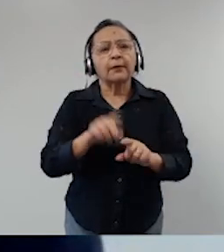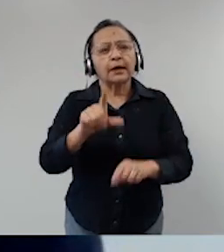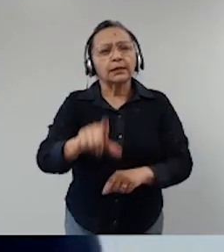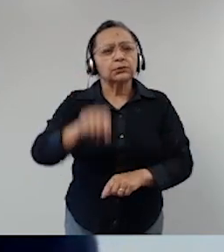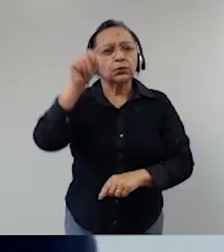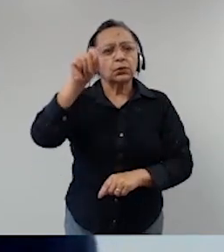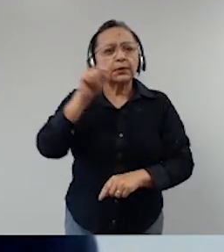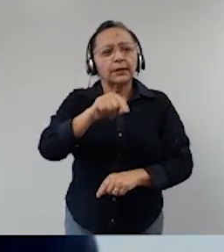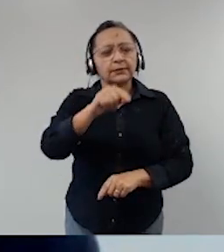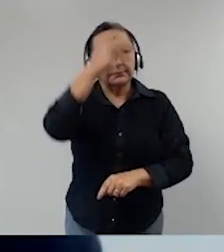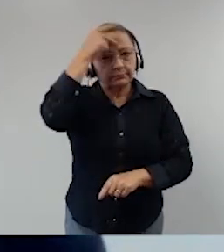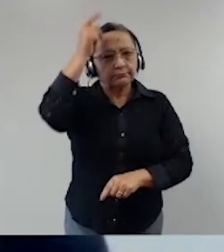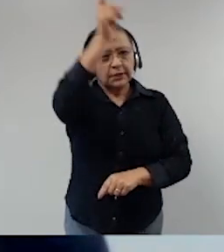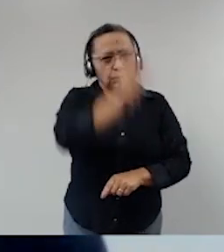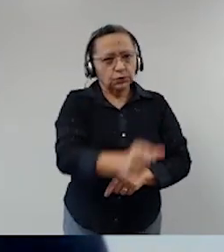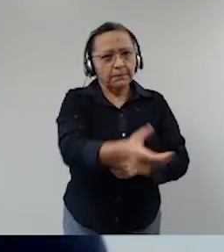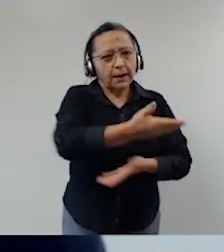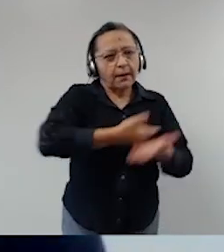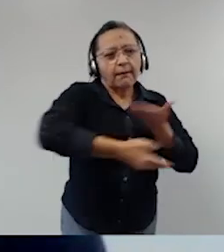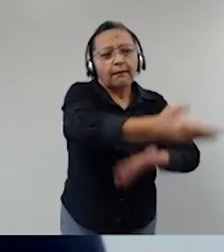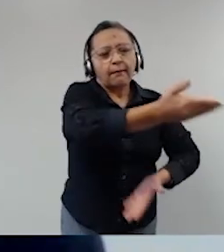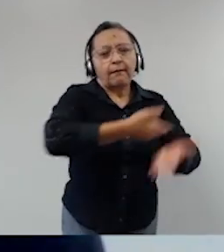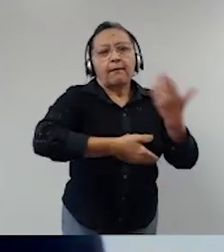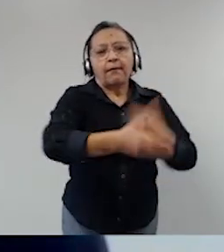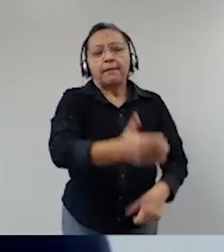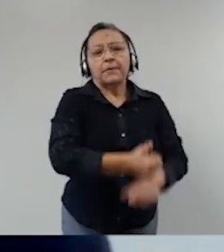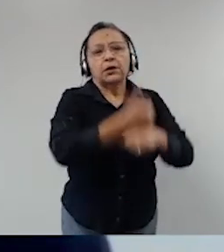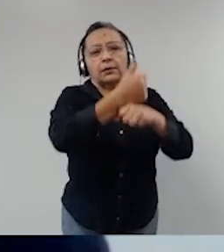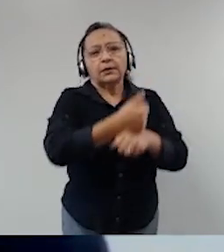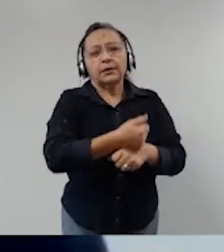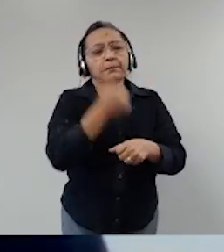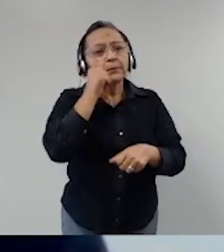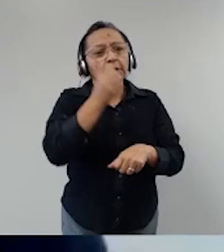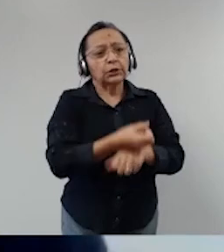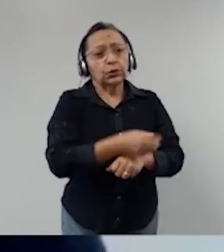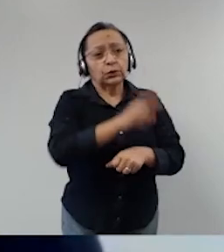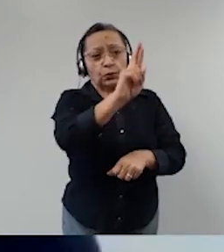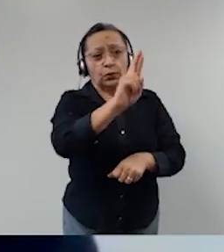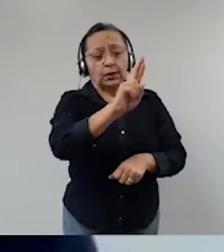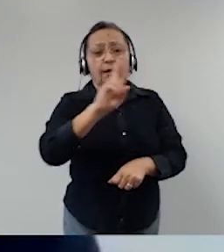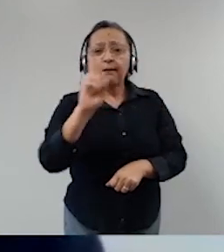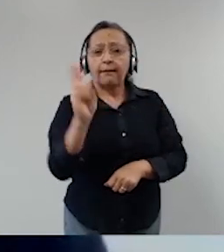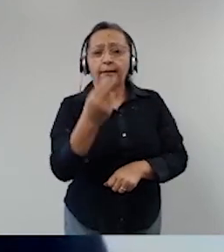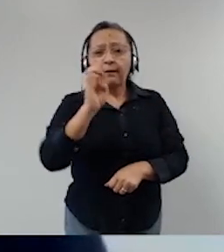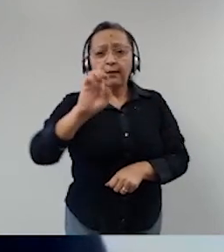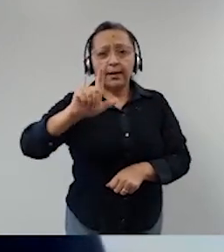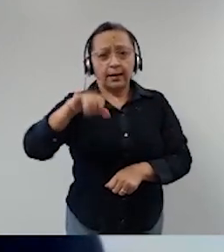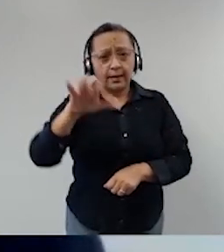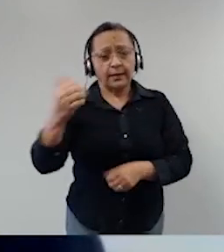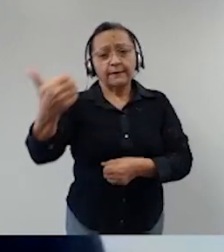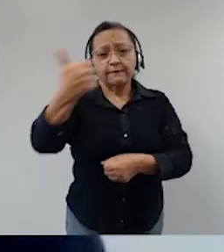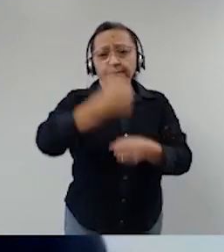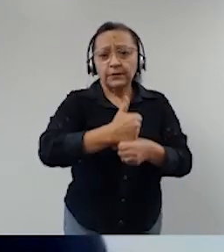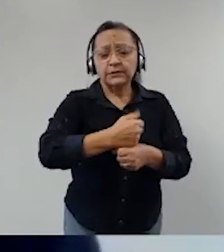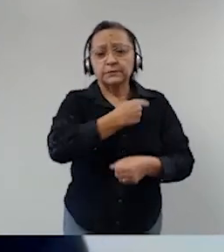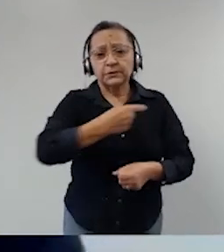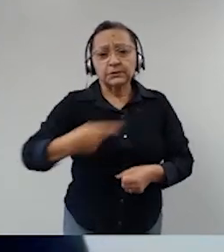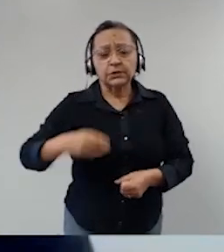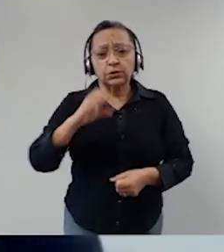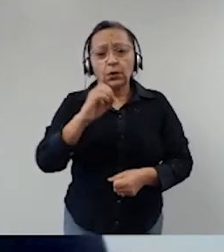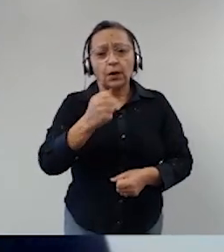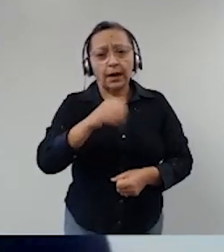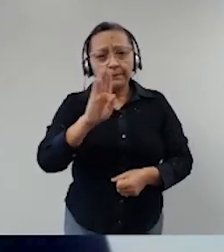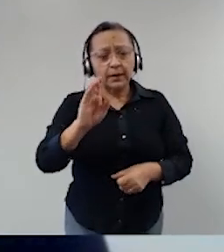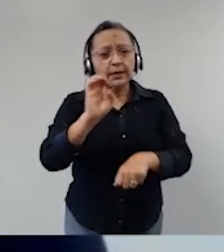uma mediadora do que a doutora Helena Della Mônica, que é vice-presidente da OAB de Minas Gerais,